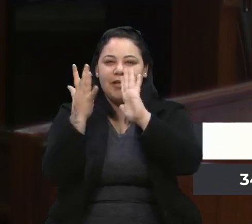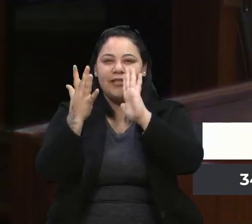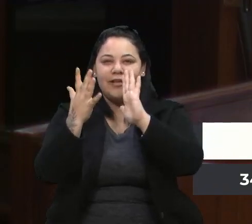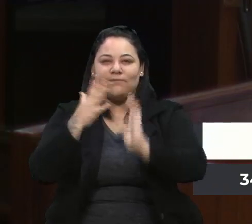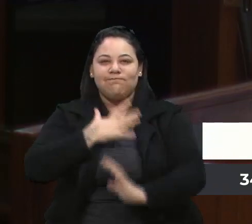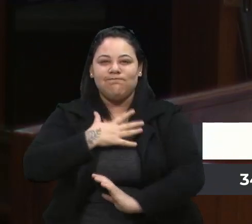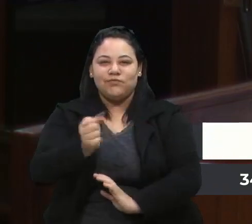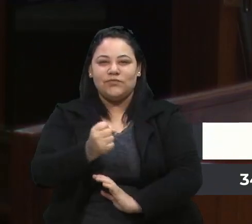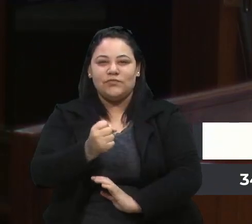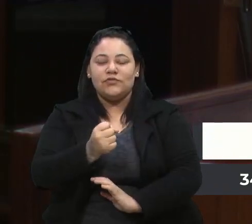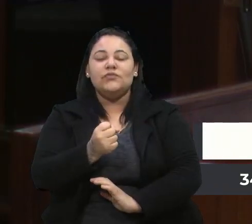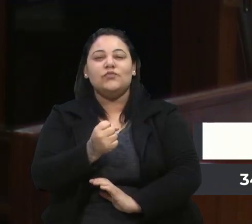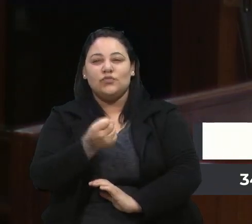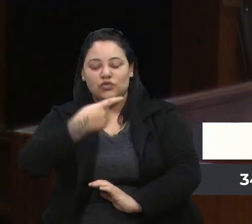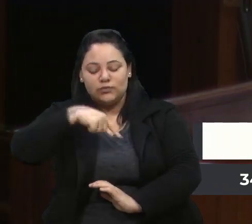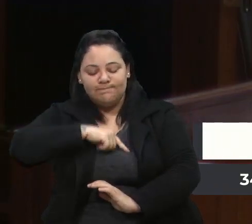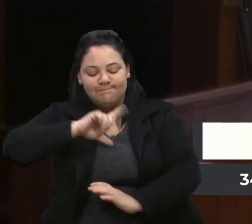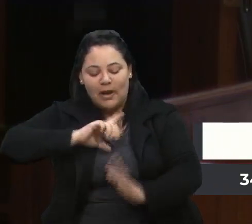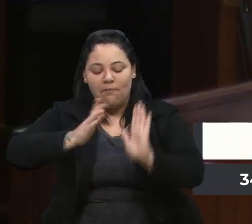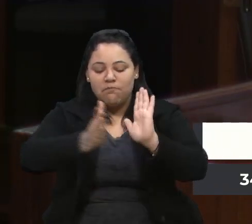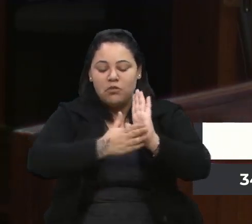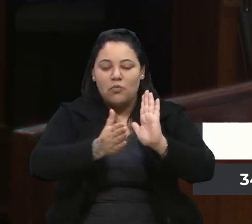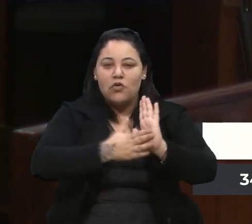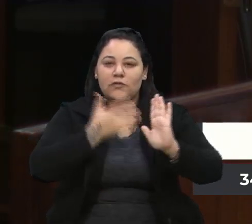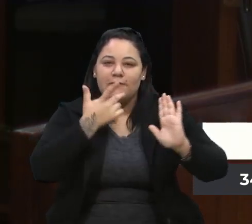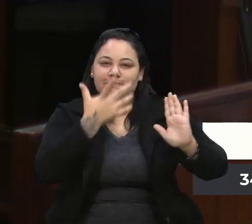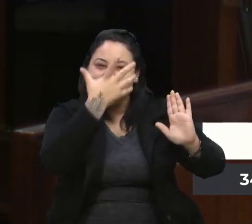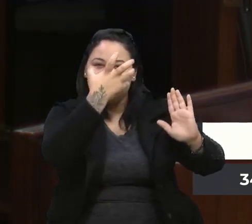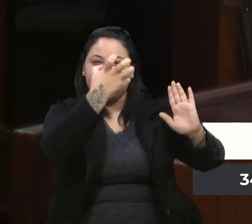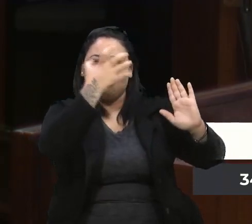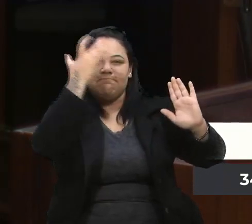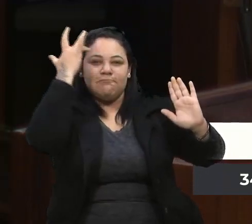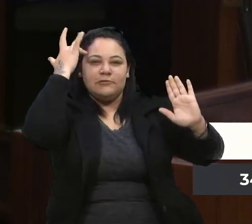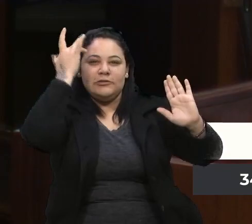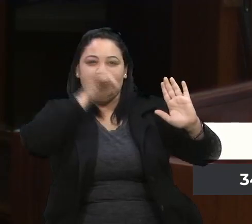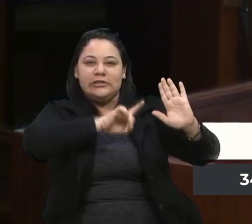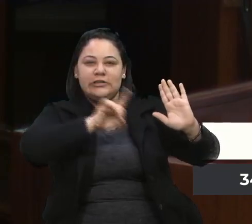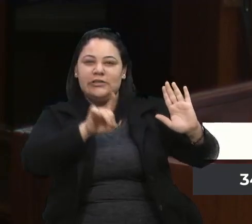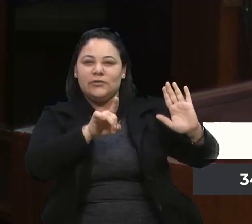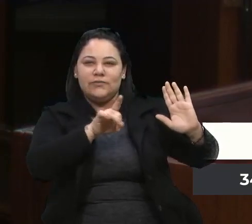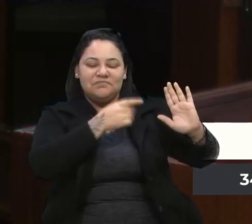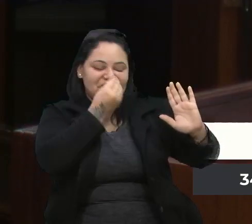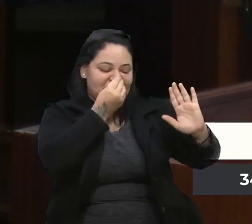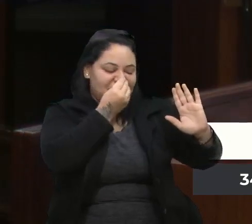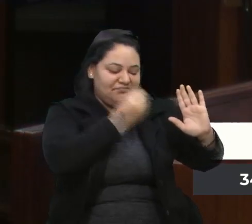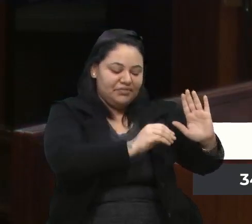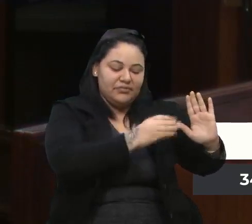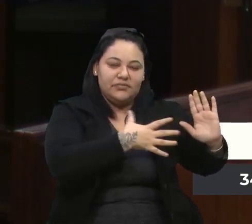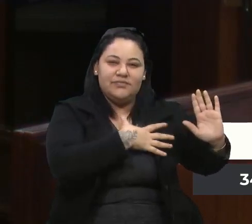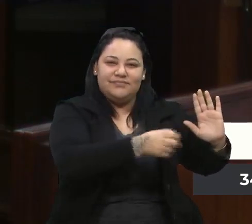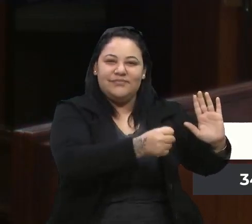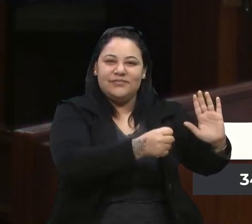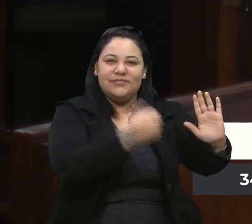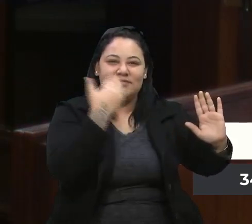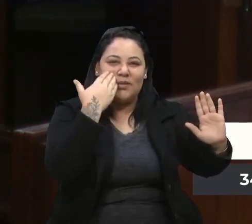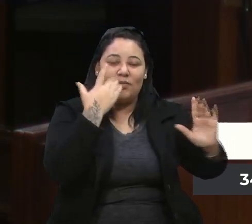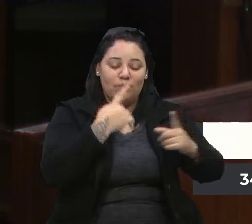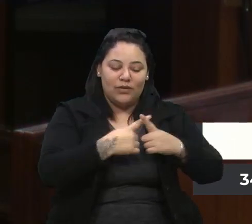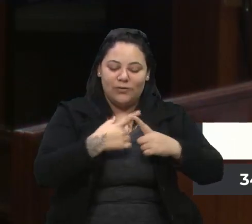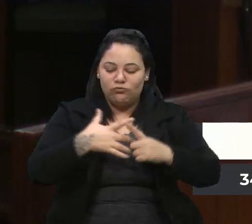maturidade, abertamente, com seriedade, não banalizando o suicídio, porque o suicídio é um